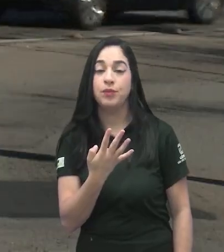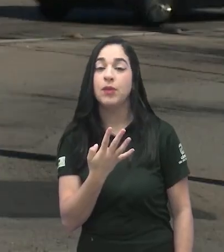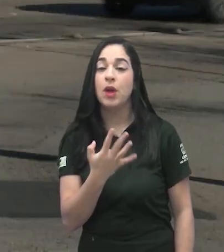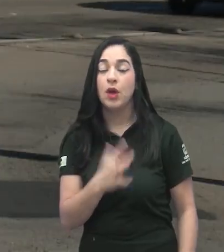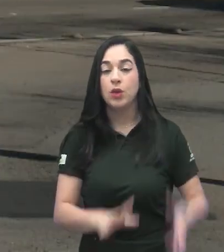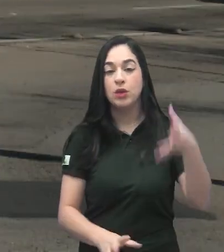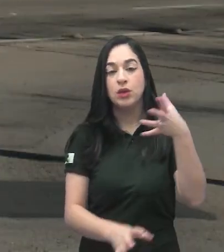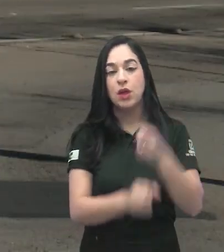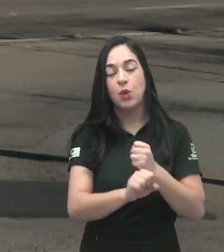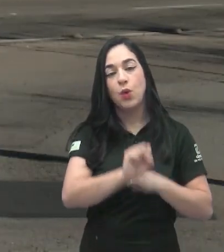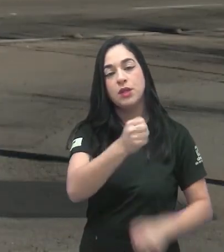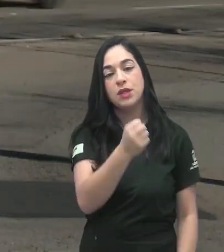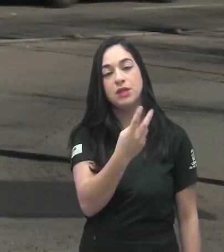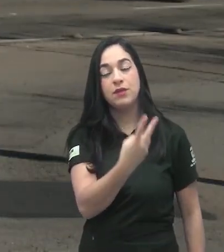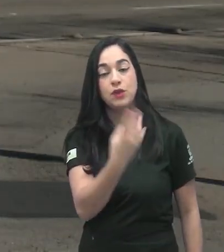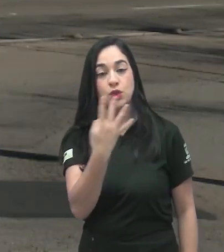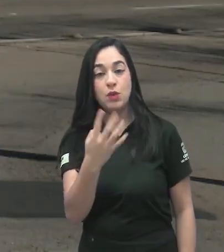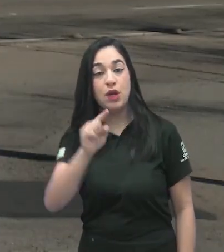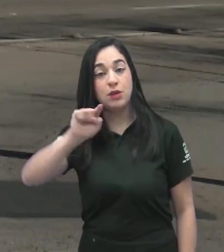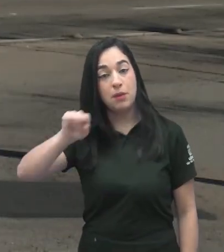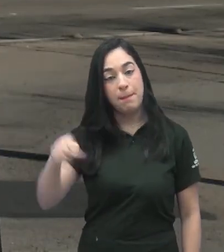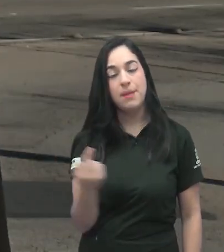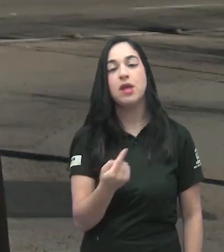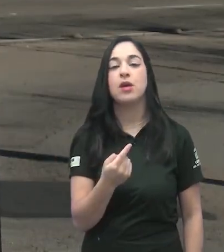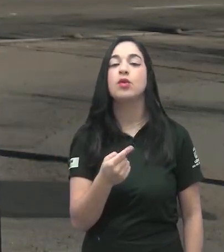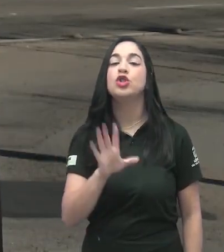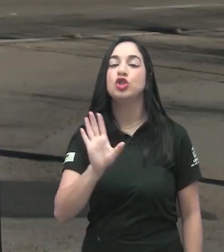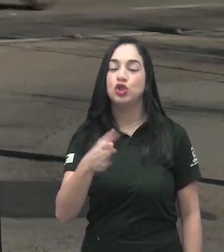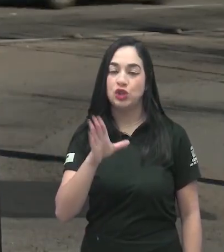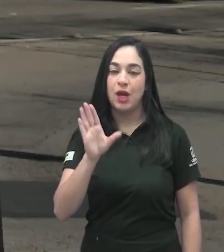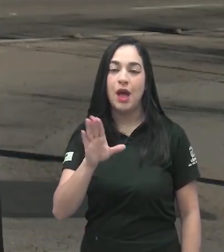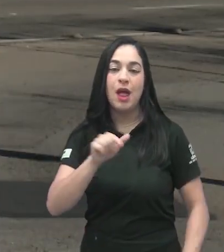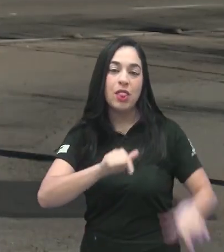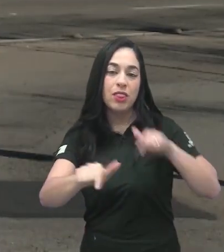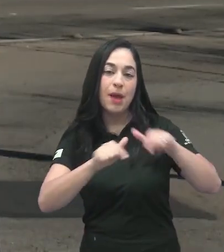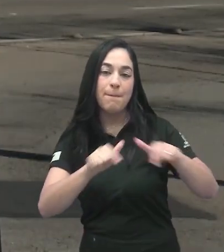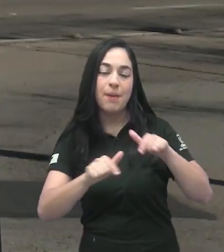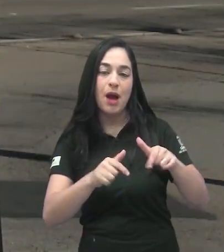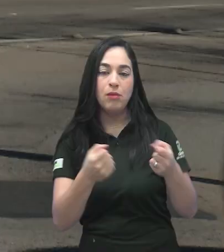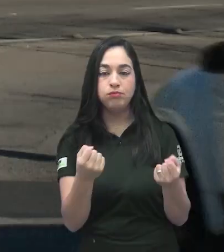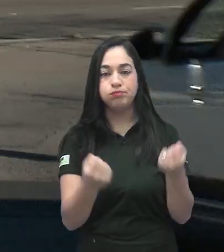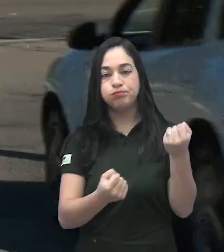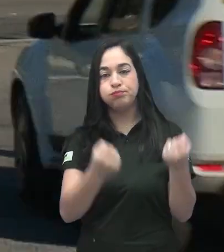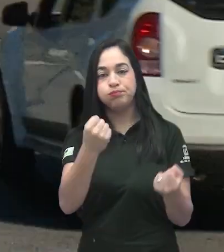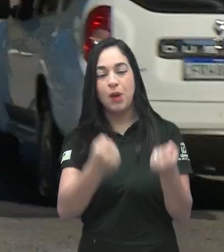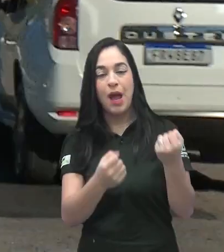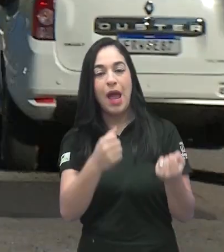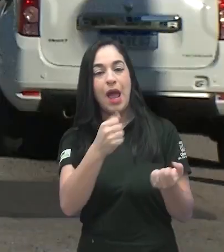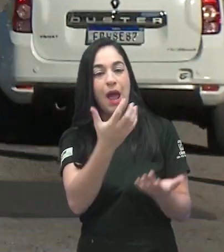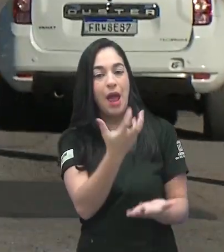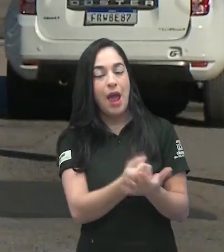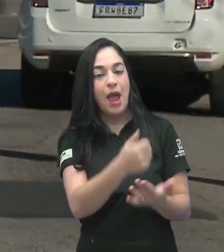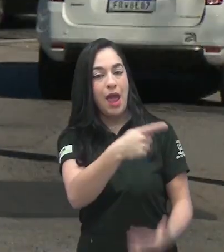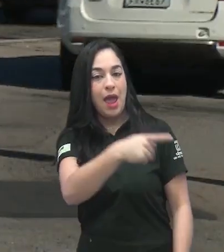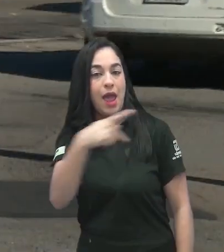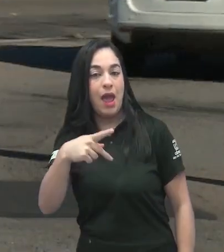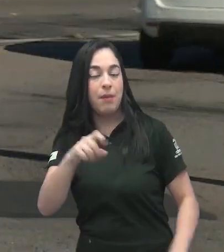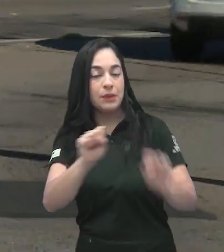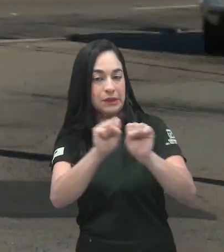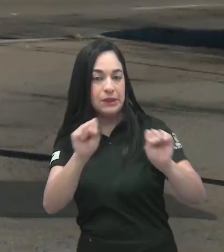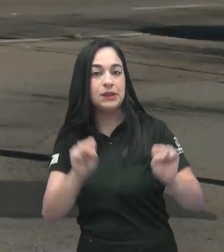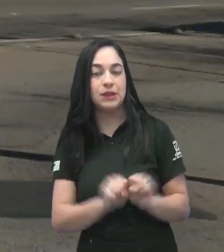IBGE, 824 mil pessoas já tinham como função principal ser motoristas de automóveis por meio dos